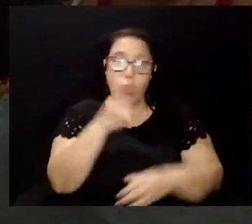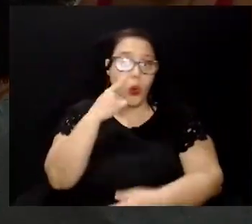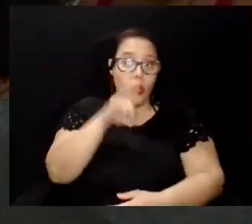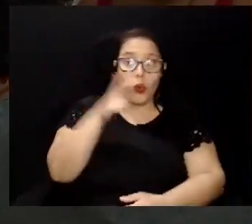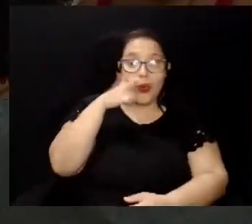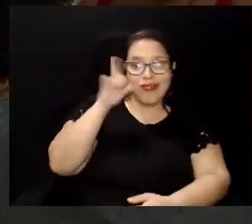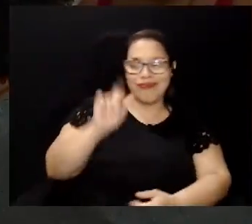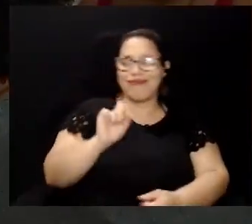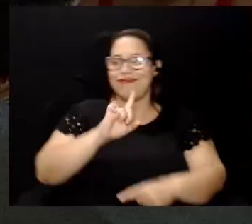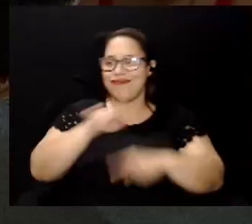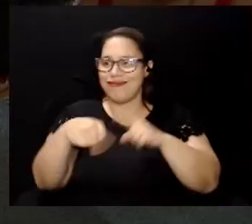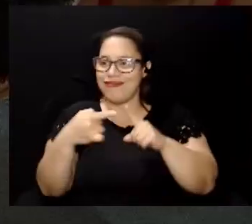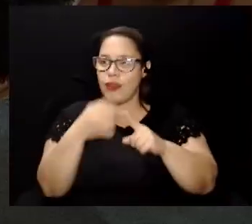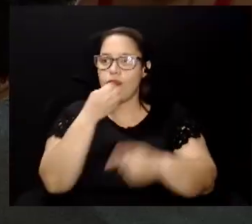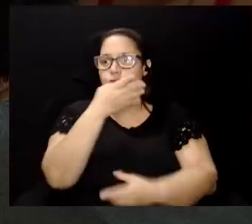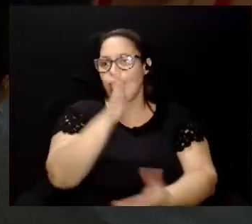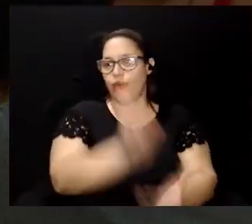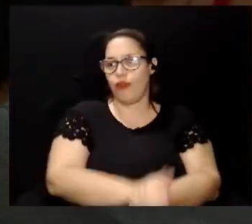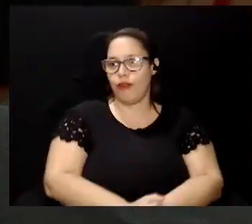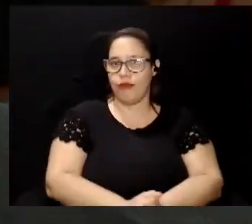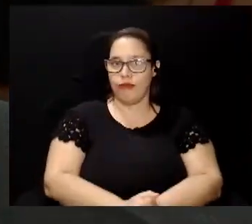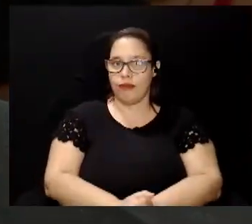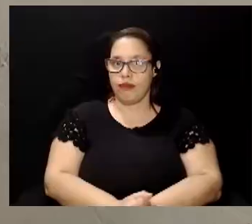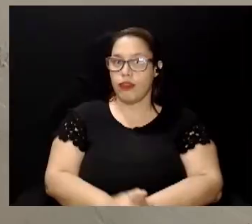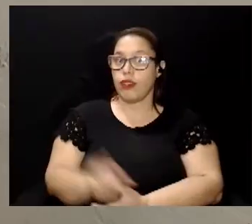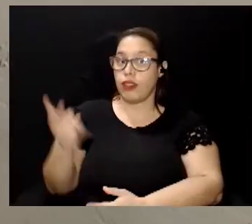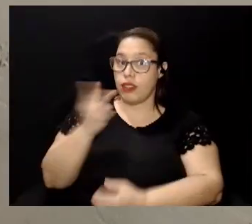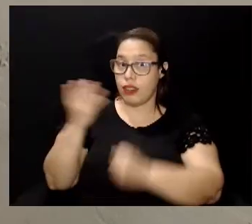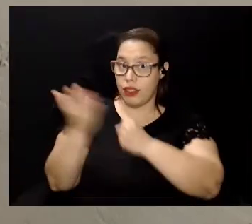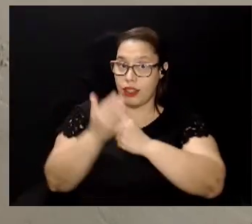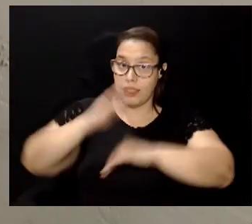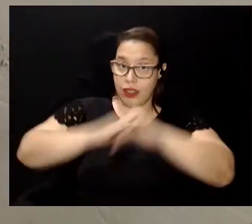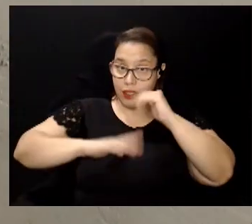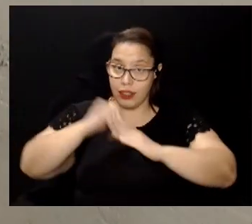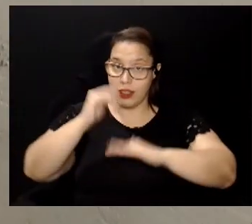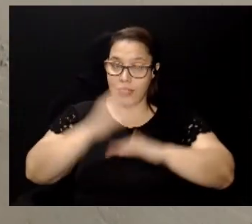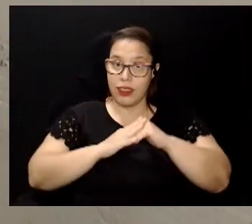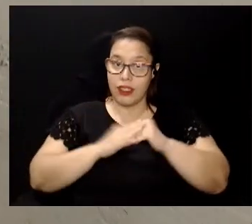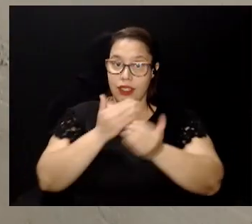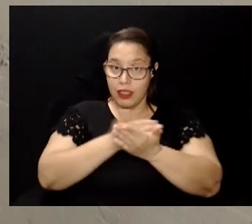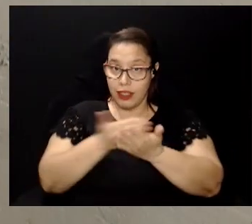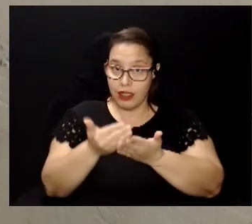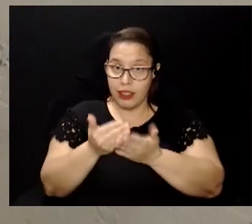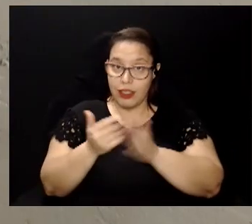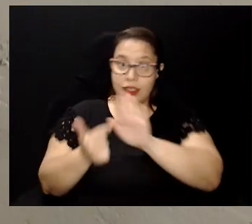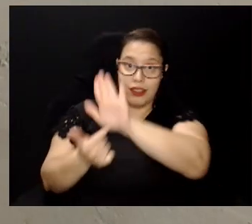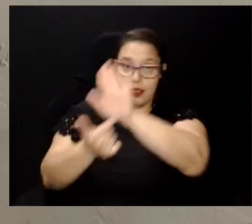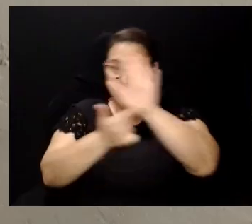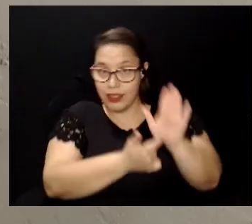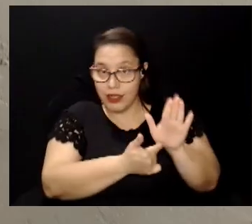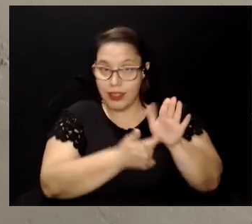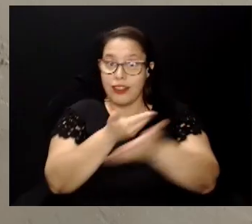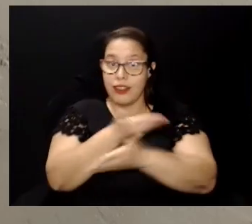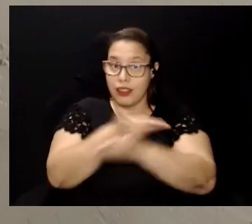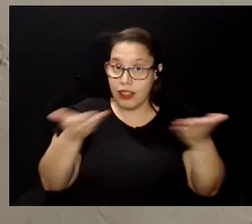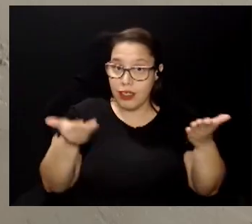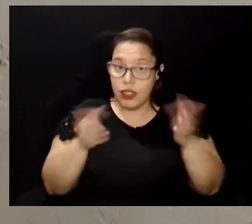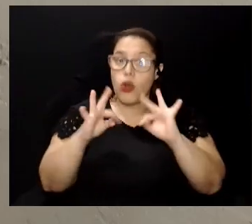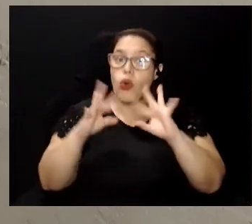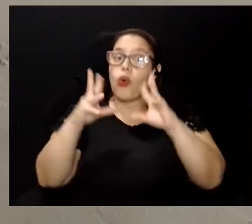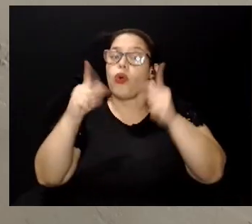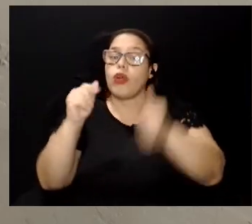gente ensina e você vê que está dando resultados positivos. Segundo bloco do Mãos Solidárias começou mostrando